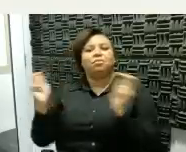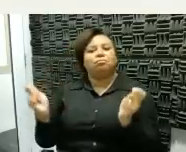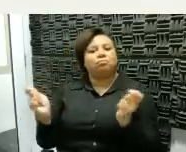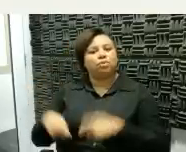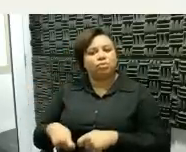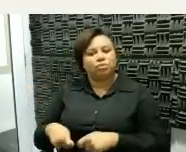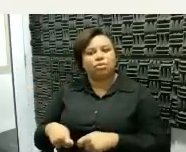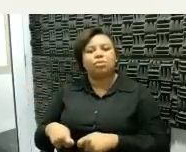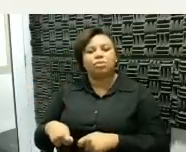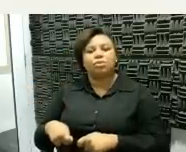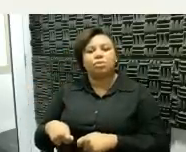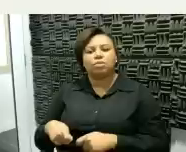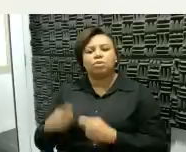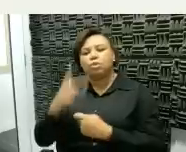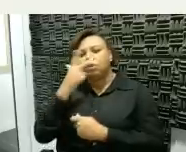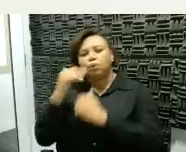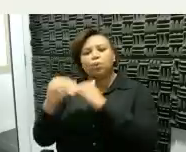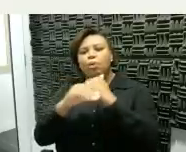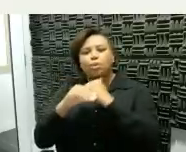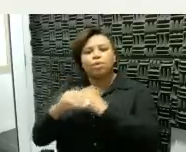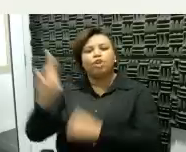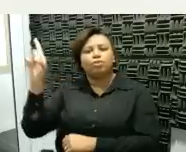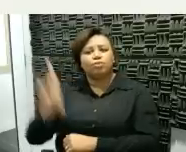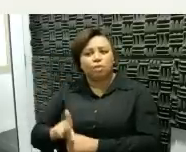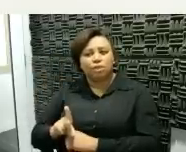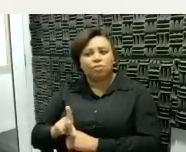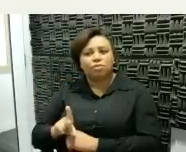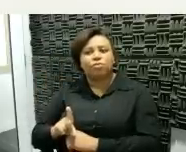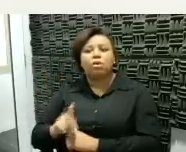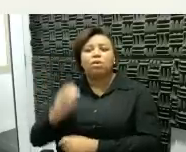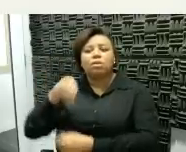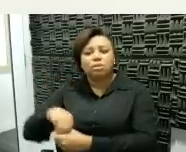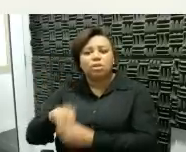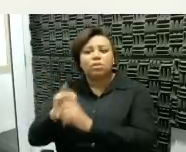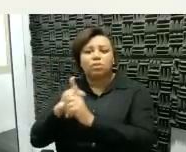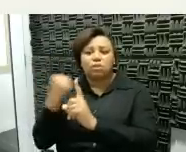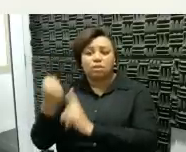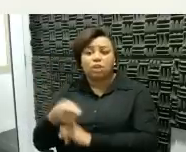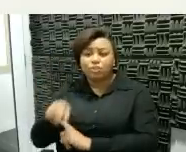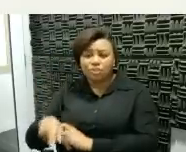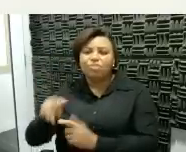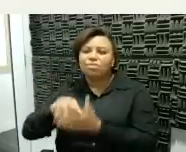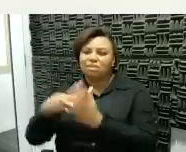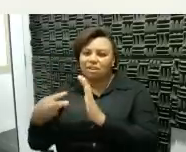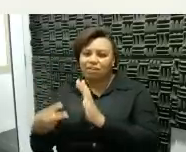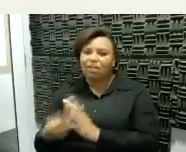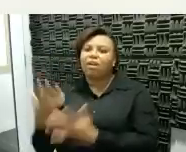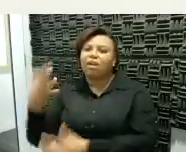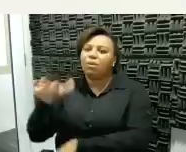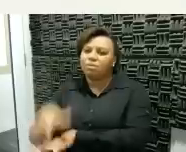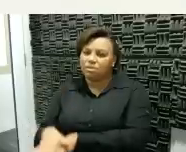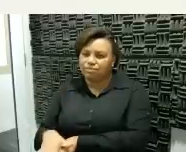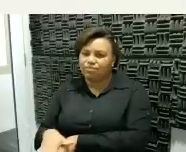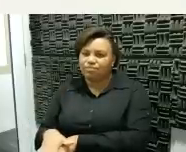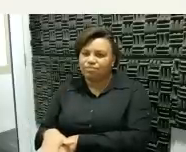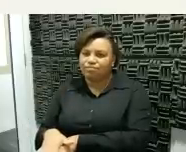com todos nós em sociedade então Isso sim seria inclusão ã eu vou finalizar aqui essa aula